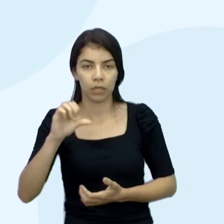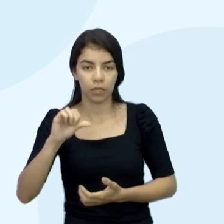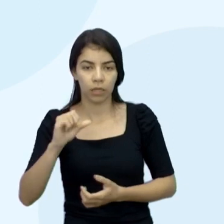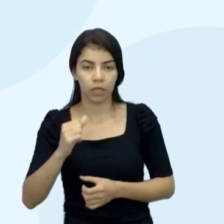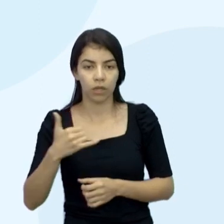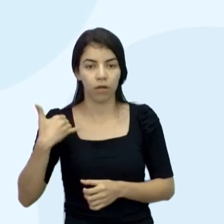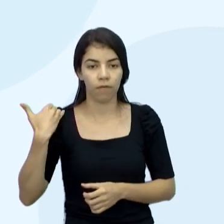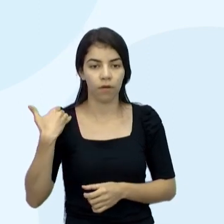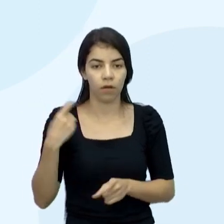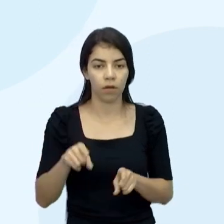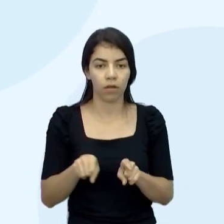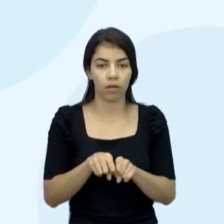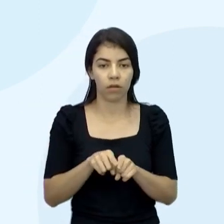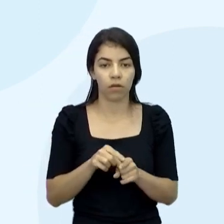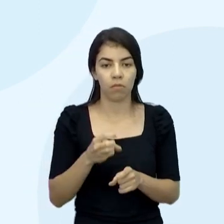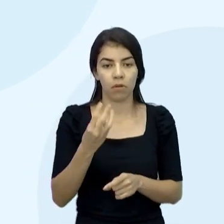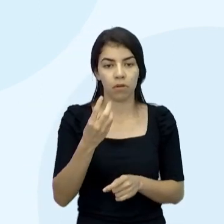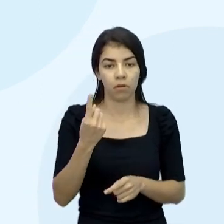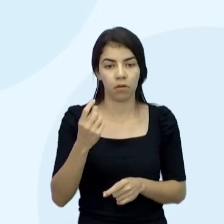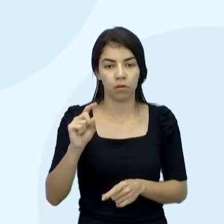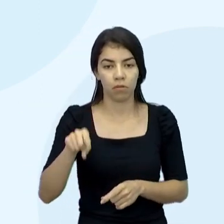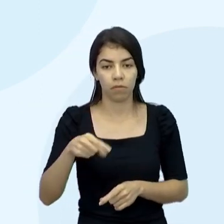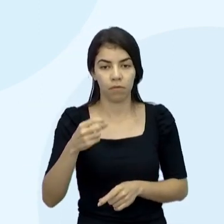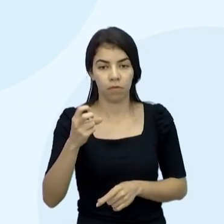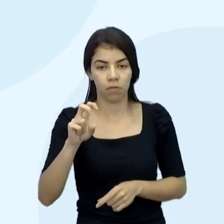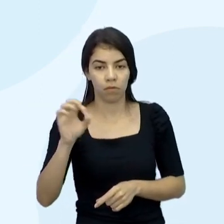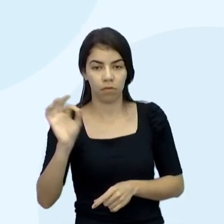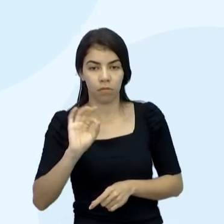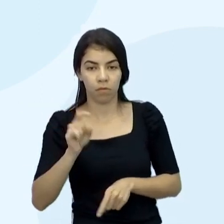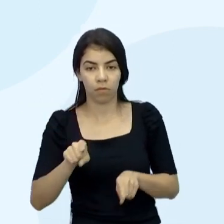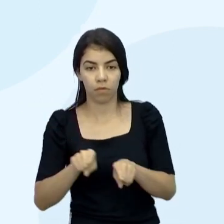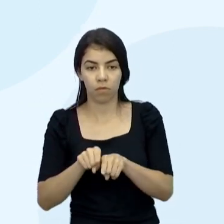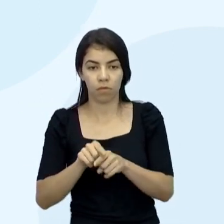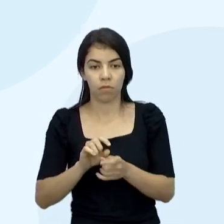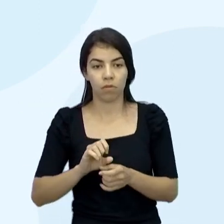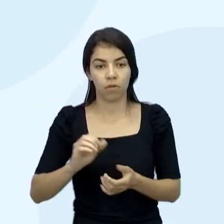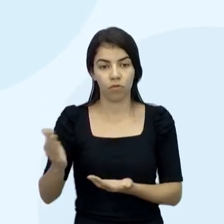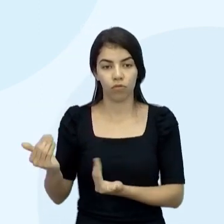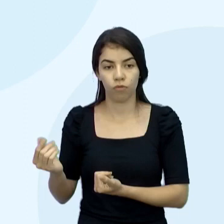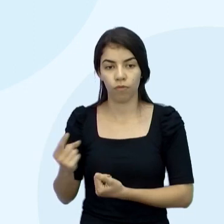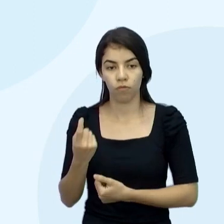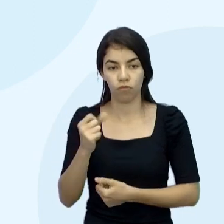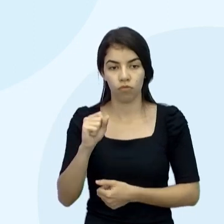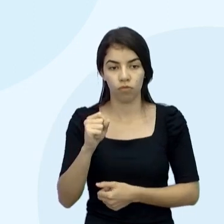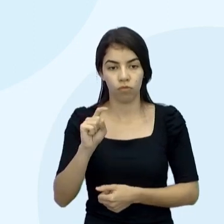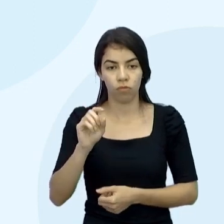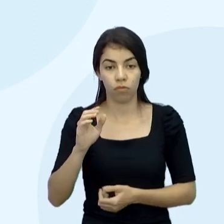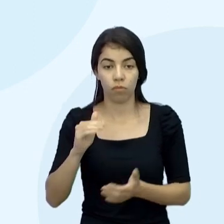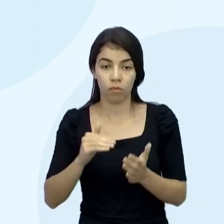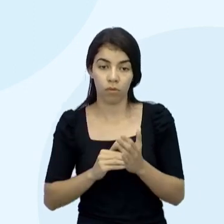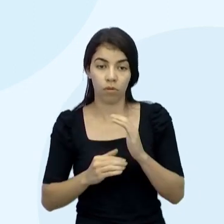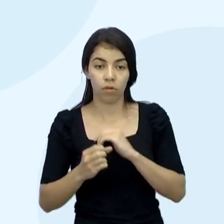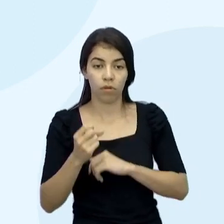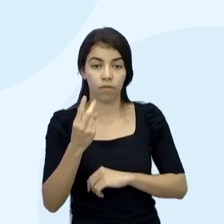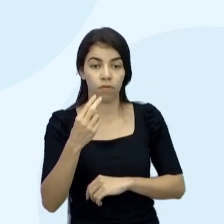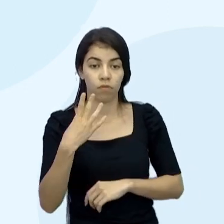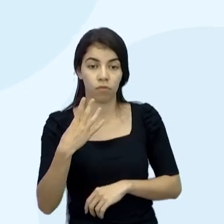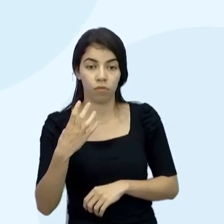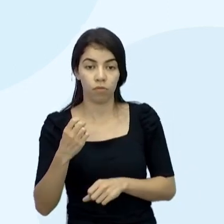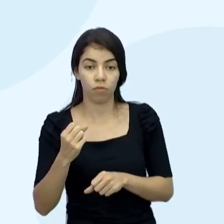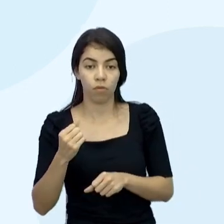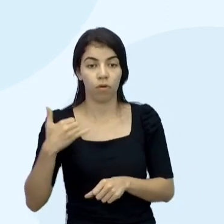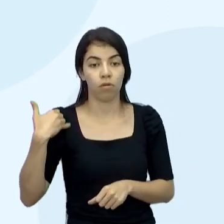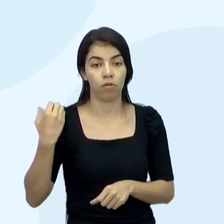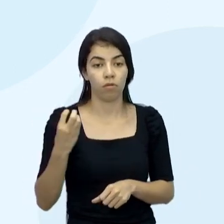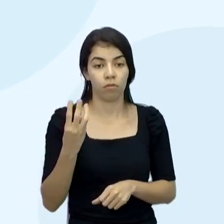aí de pertinho por jovens entre 18 e 24 anos de idade, aí tem um percentual de 30,4%. E aí o que